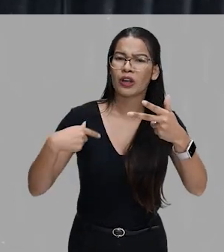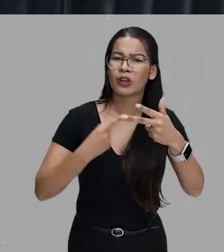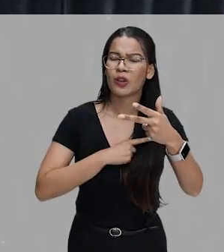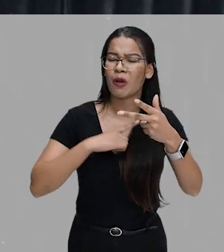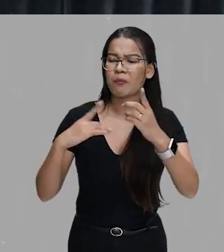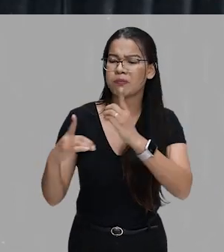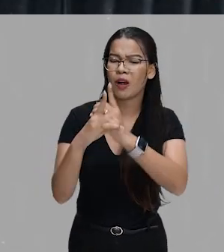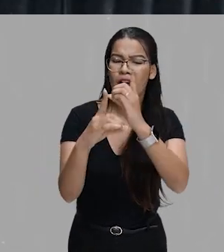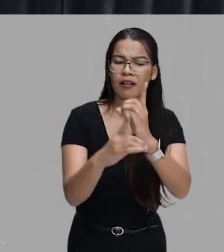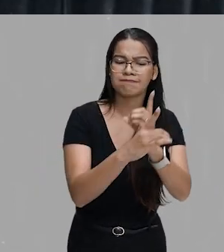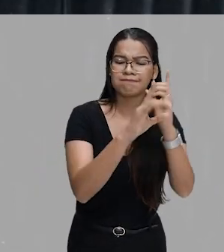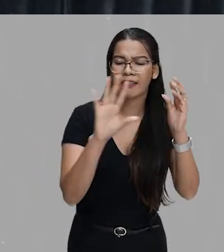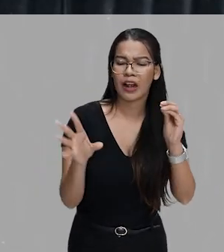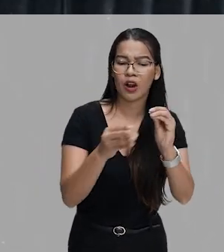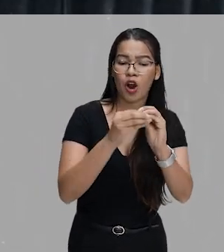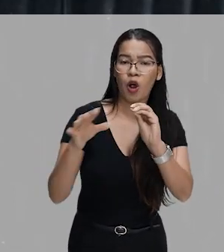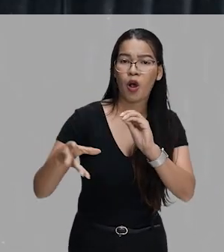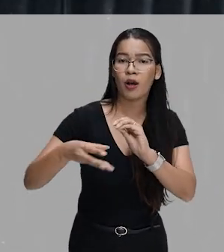na nossa vida, tá?